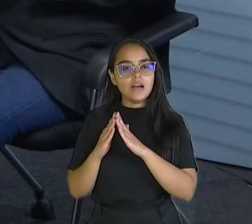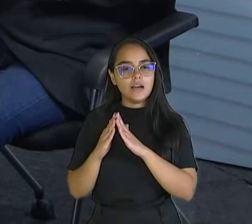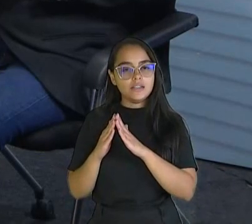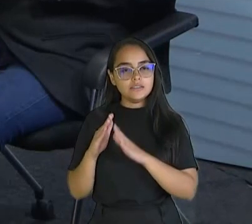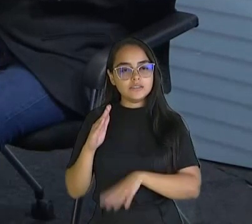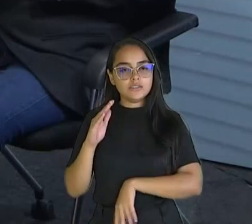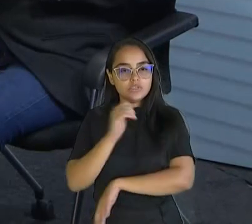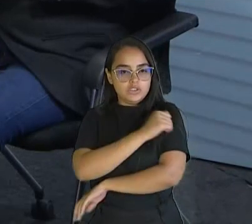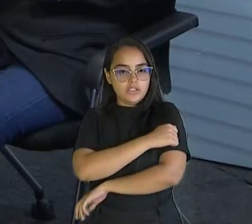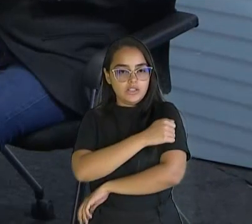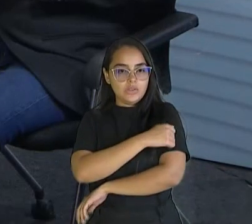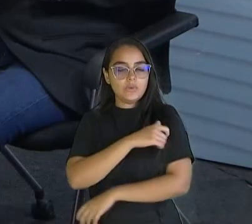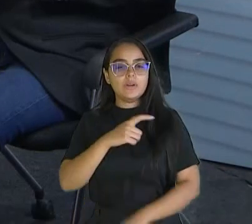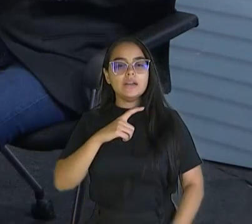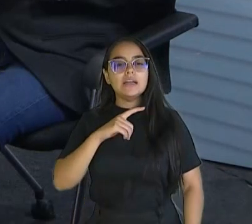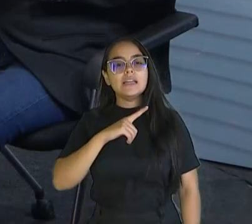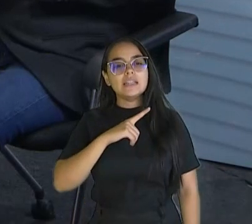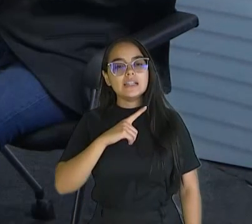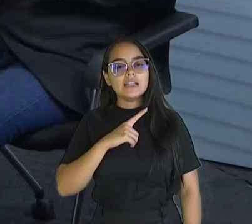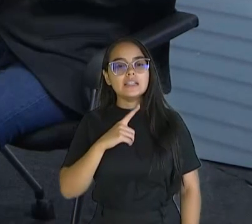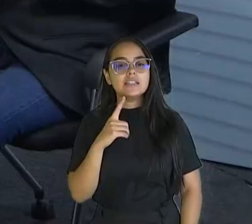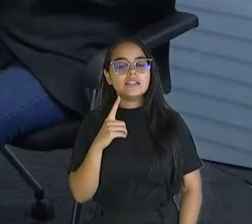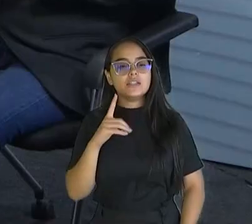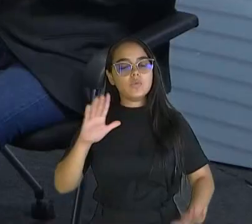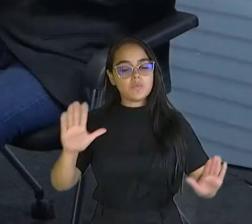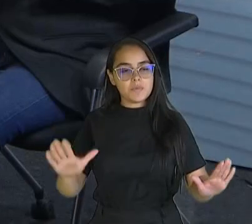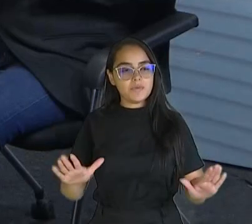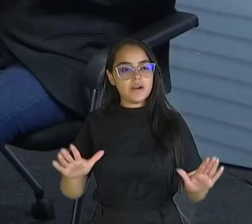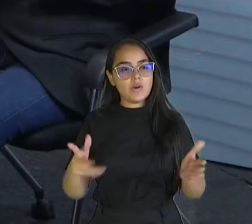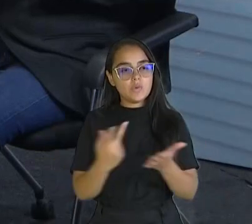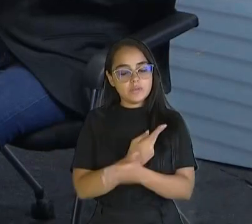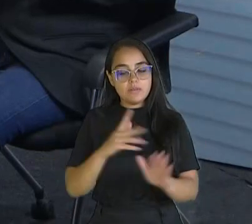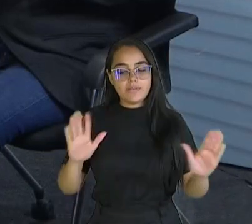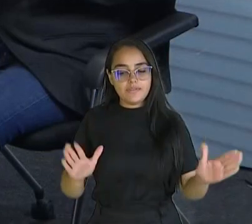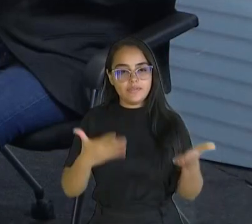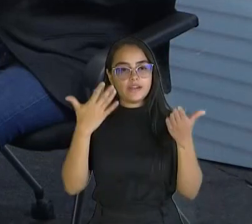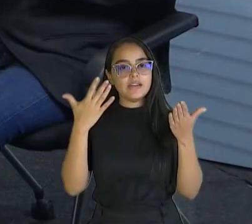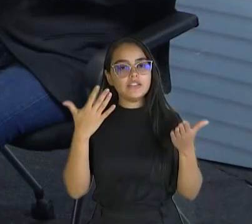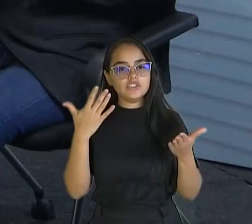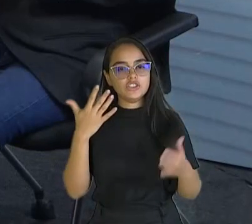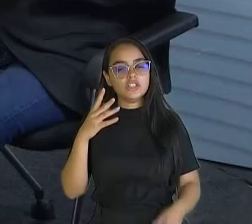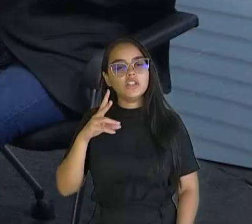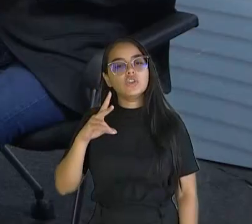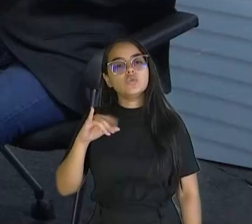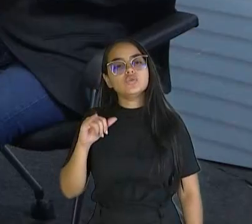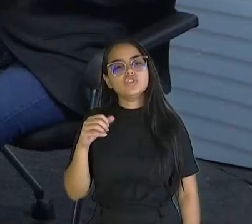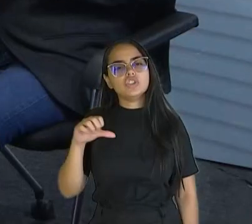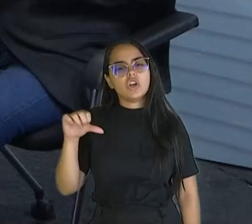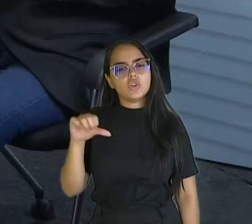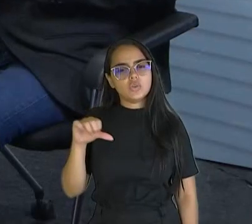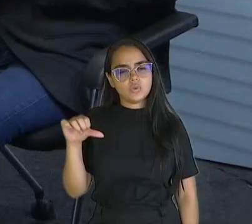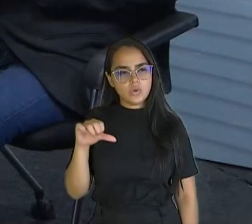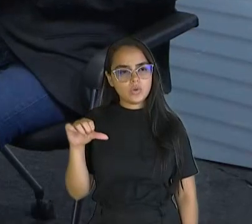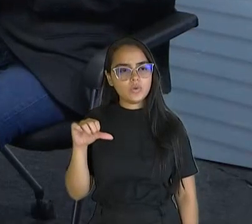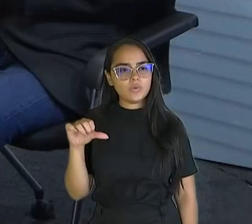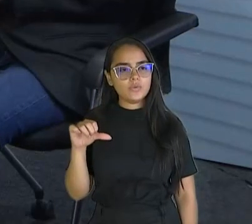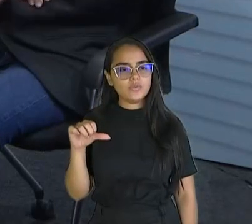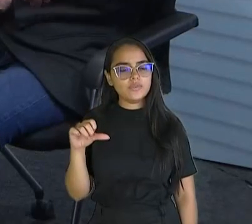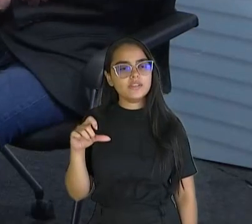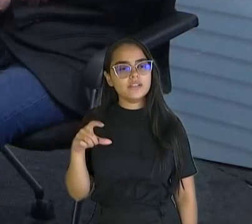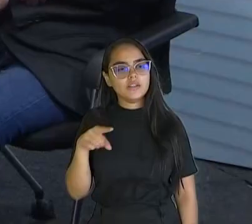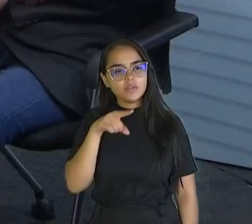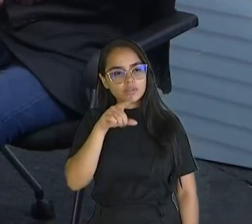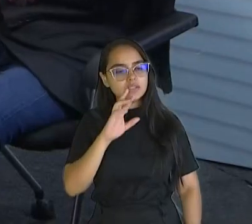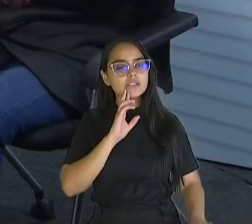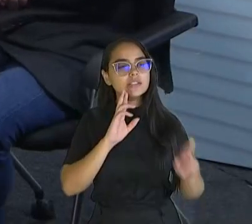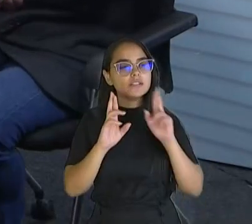tem seis moradores, teve uma grande festa na última, numa sexta-feira, dia 9, não foi? Foi até o dia que você me deu uma entrevista, né, Vitória?